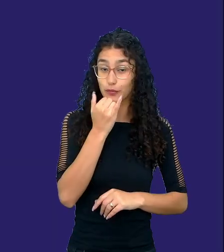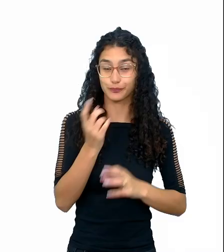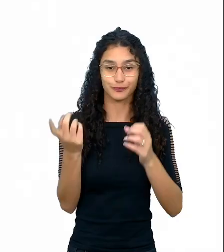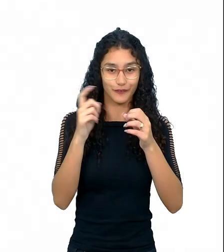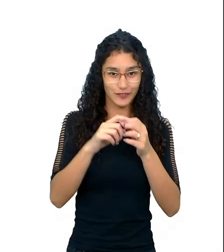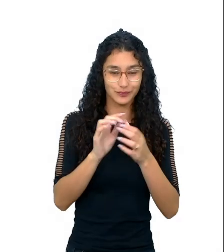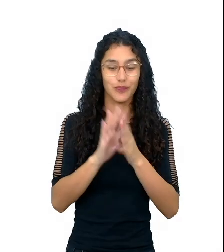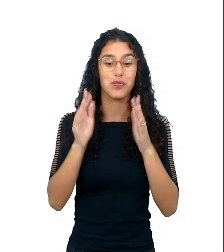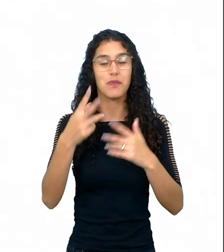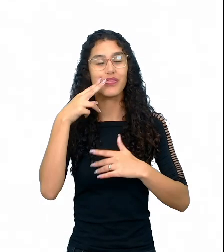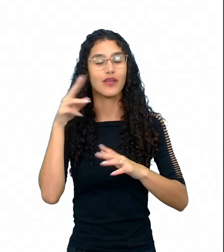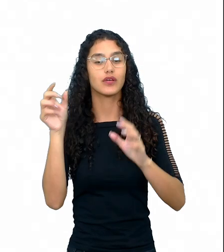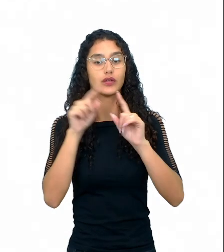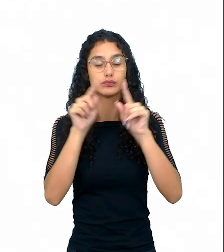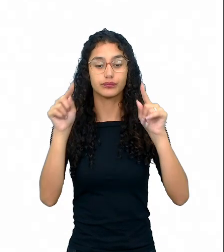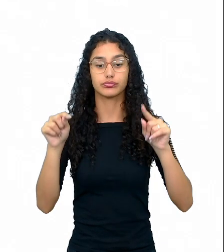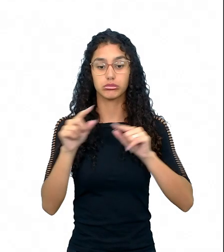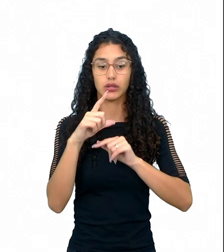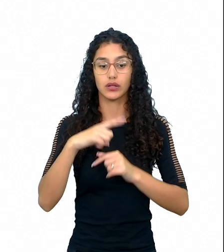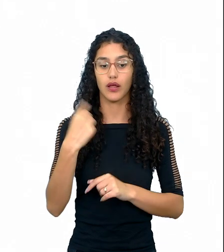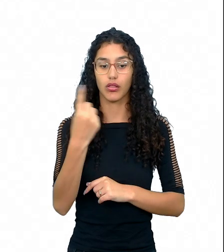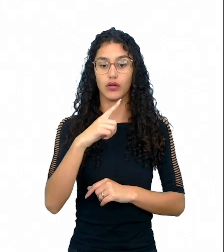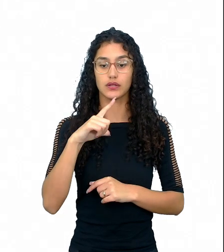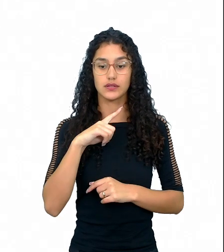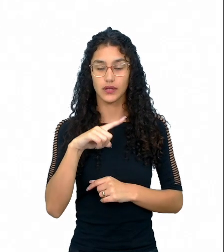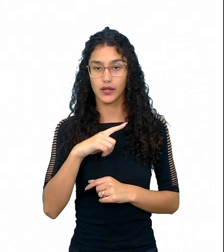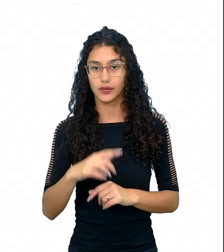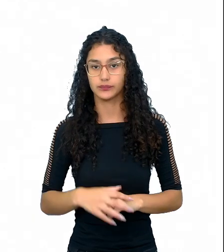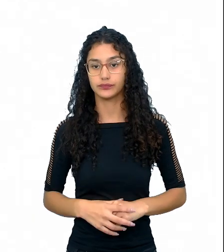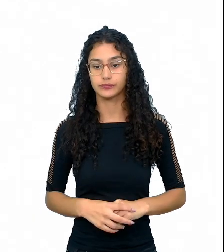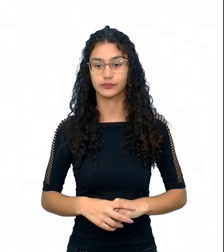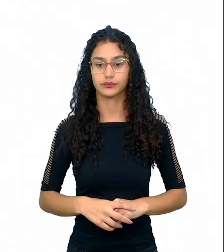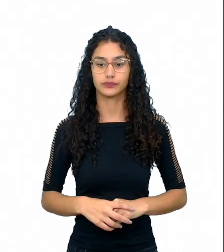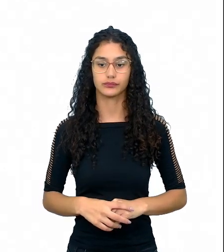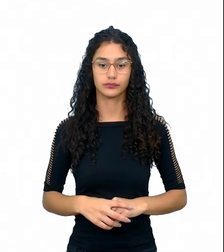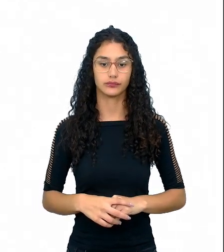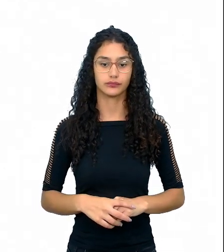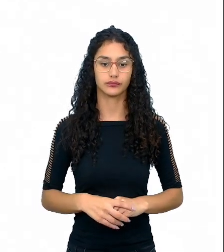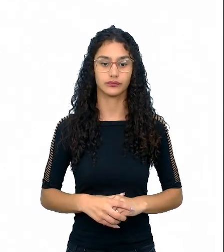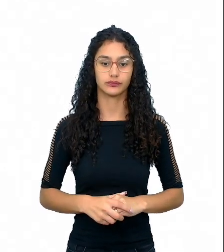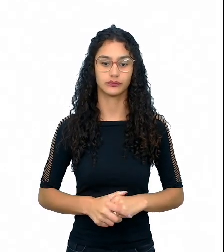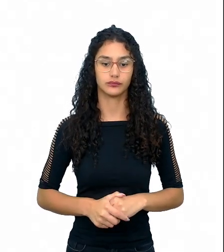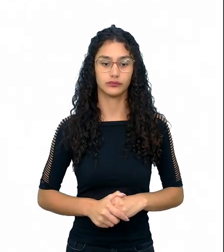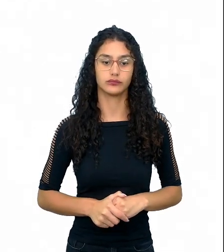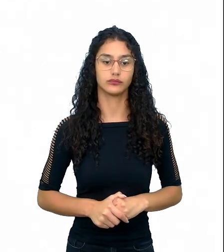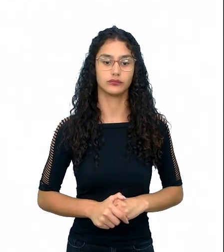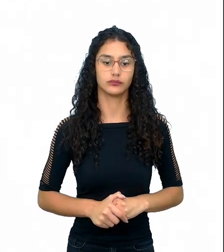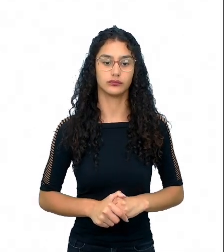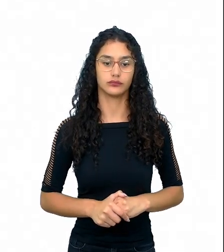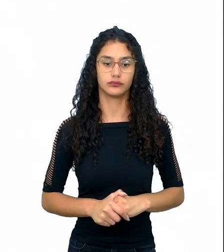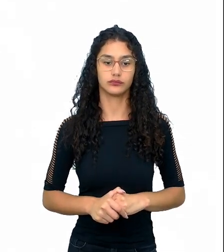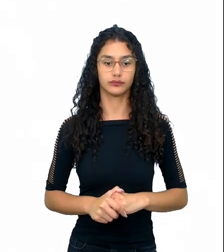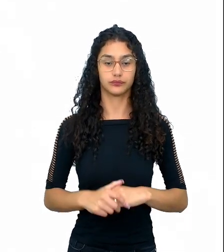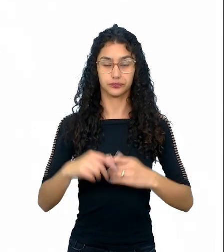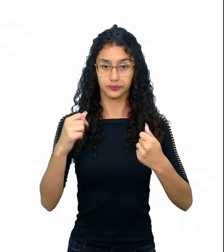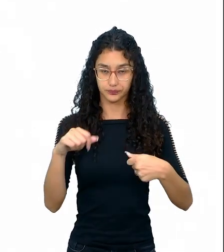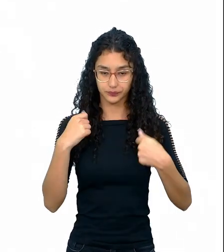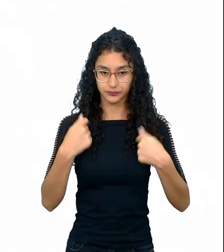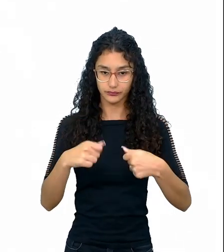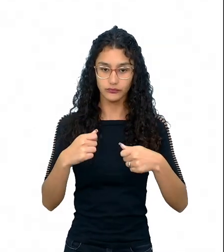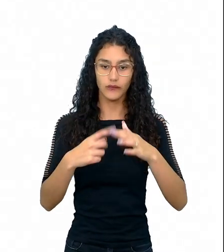vendo aqui neste quadro, né, nós temos aqui que devem estar vinculados, o letramento e